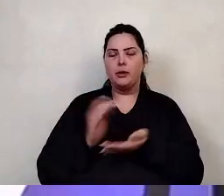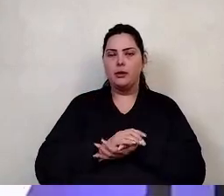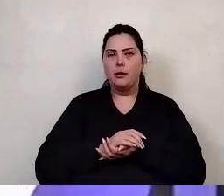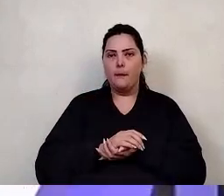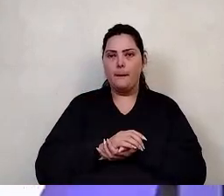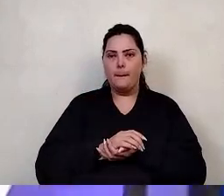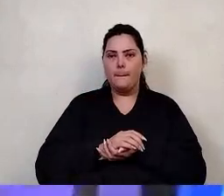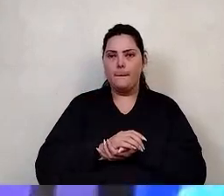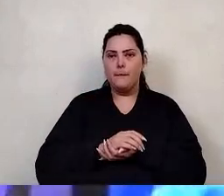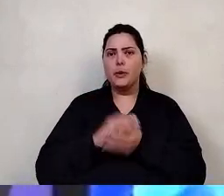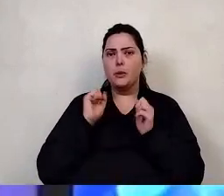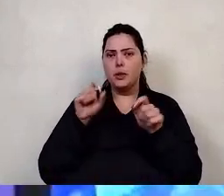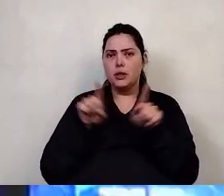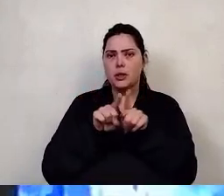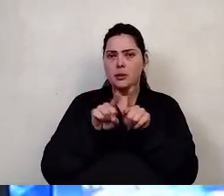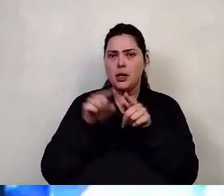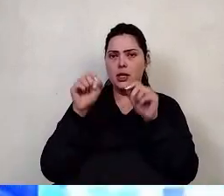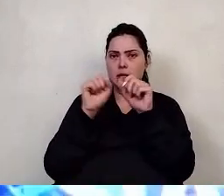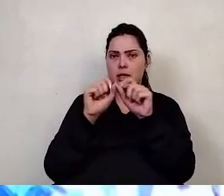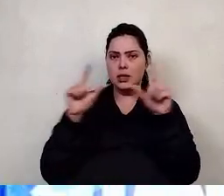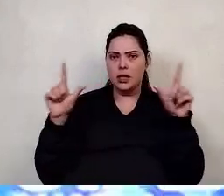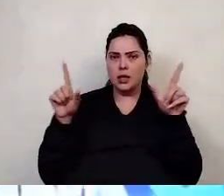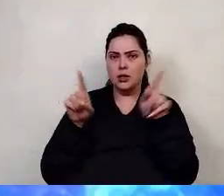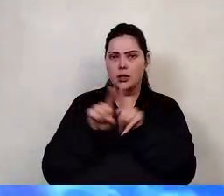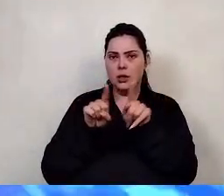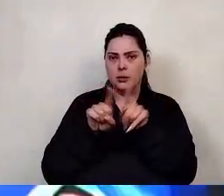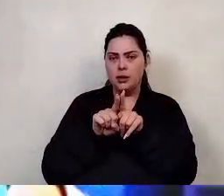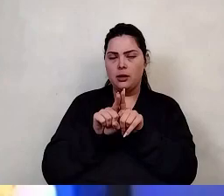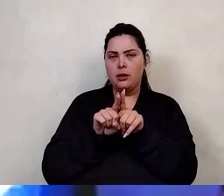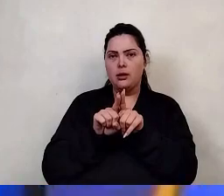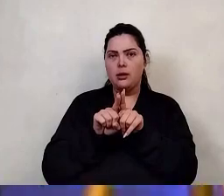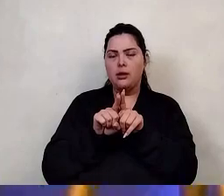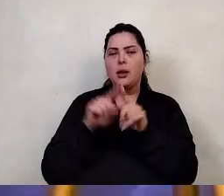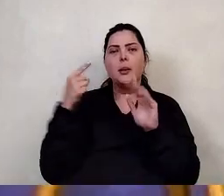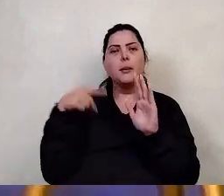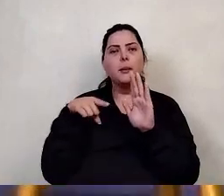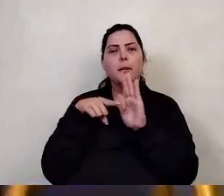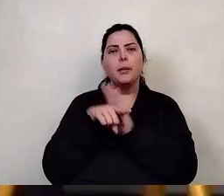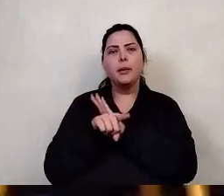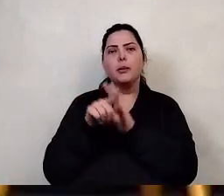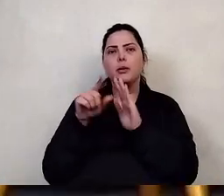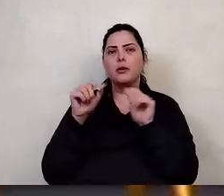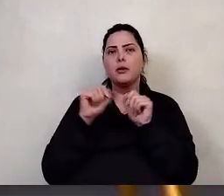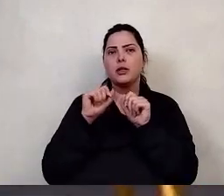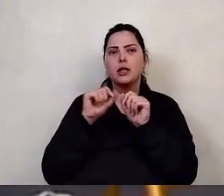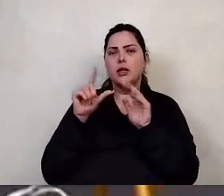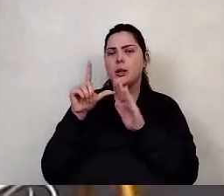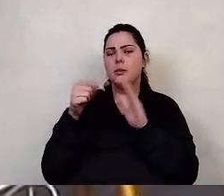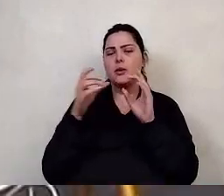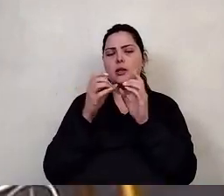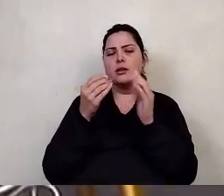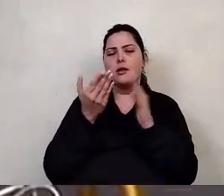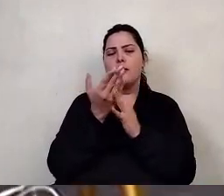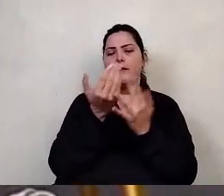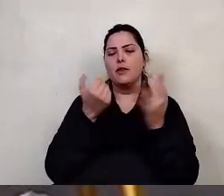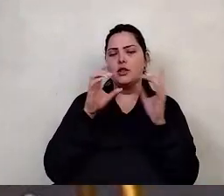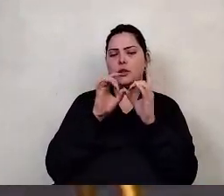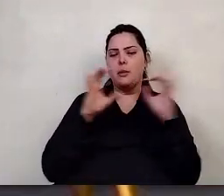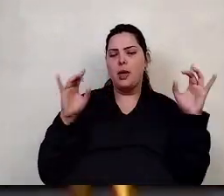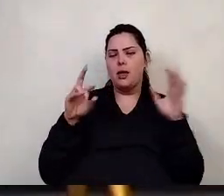Mas pode colocar os slides. Isso. A pergunta eu vou fazer. Aí só me dá um feedback das respostas,